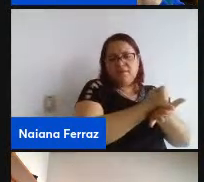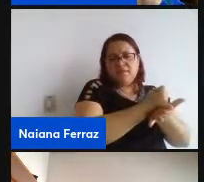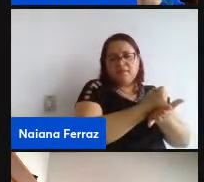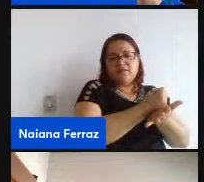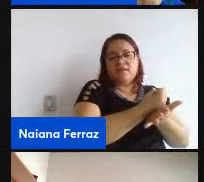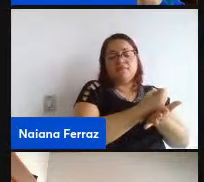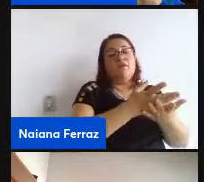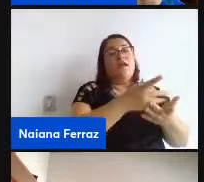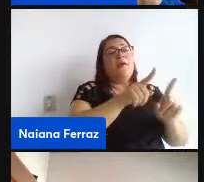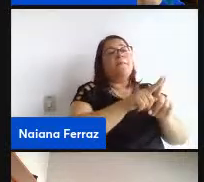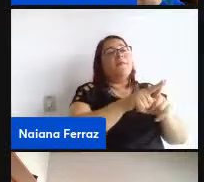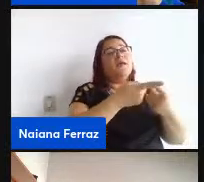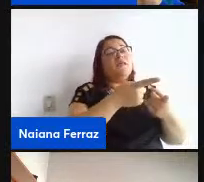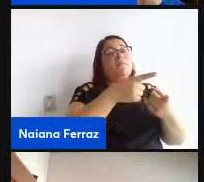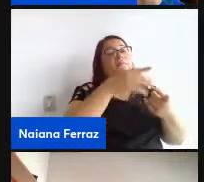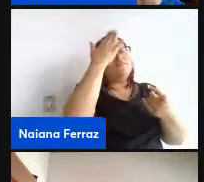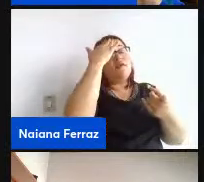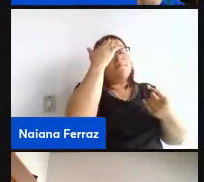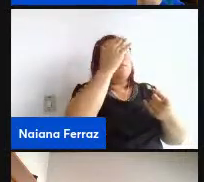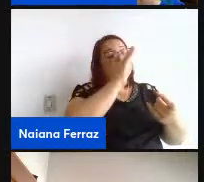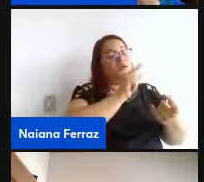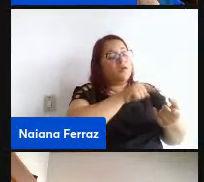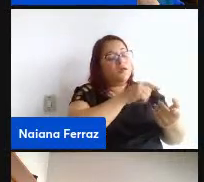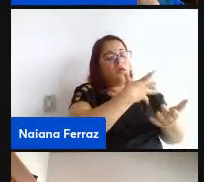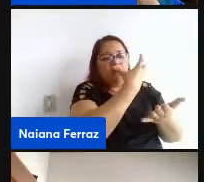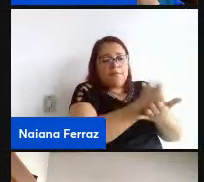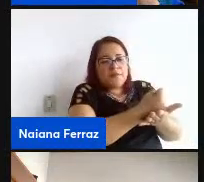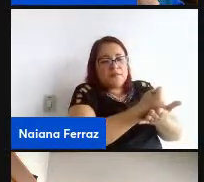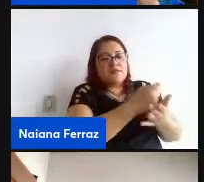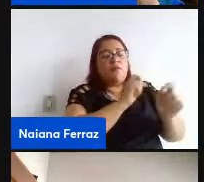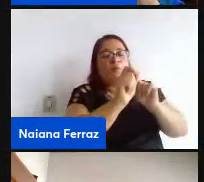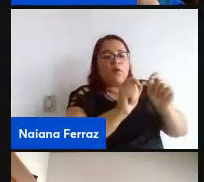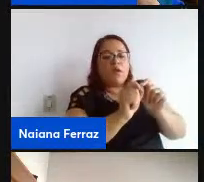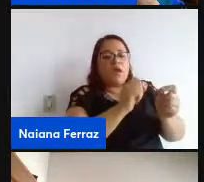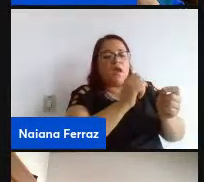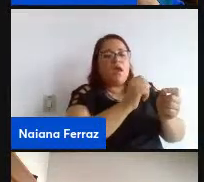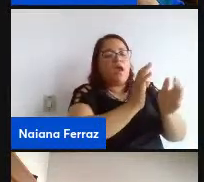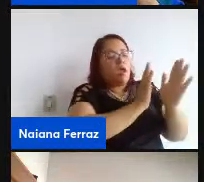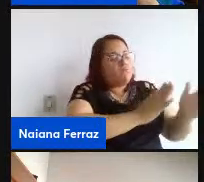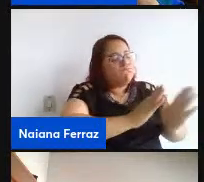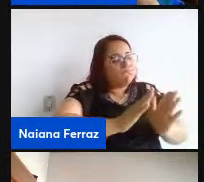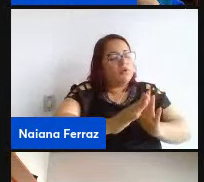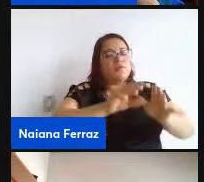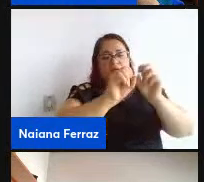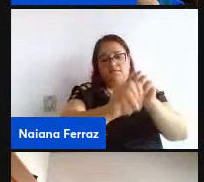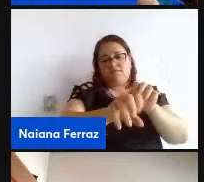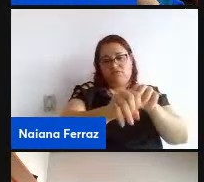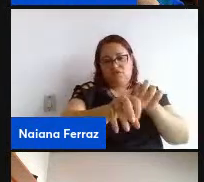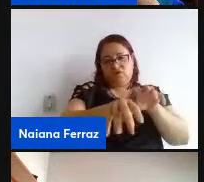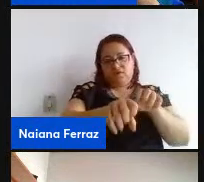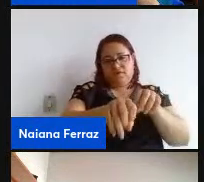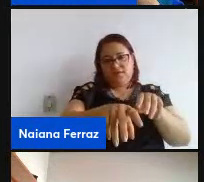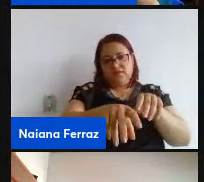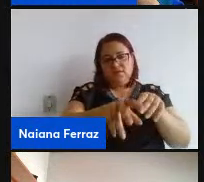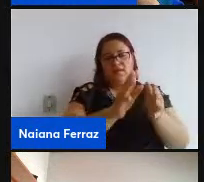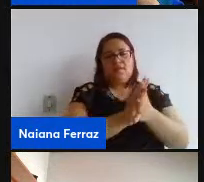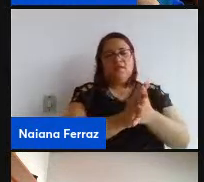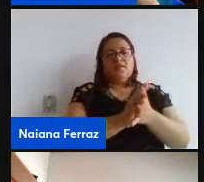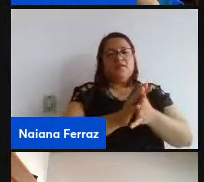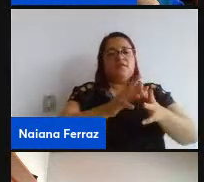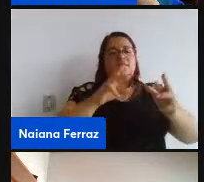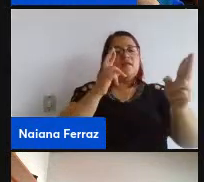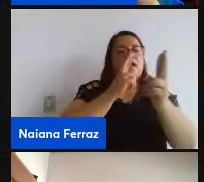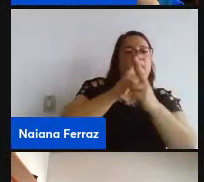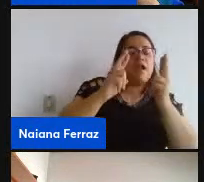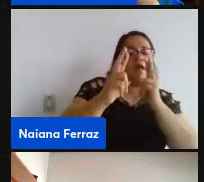um processo de ensino, né, mediado por ensino, ok, da relação som e letra